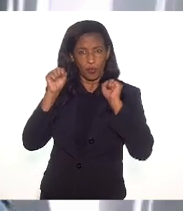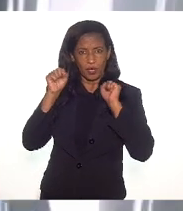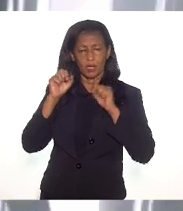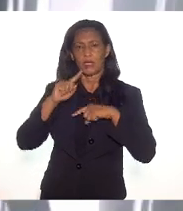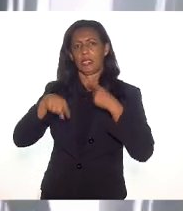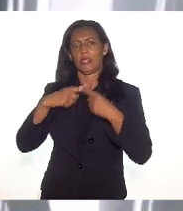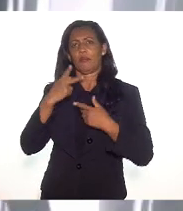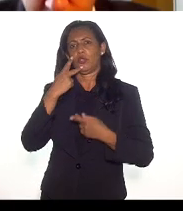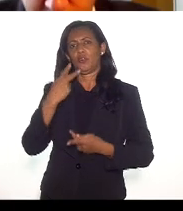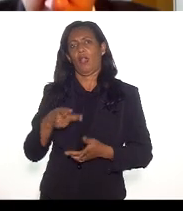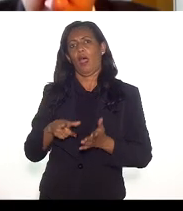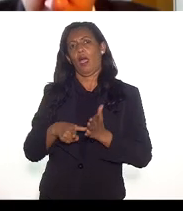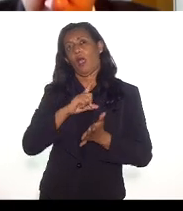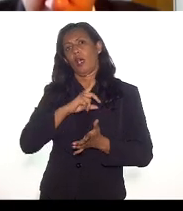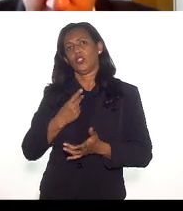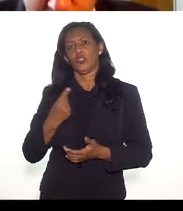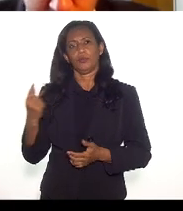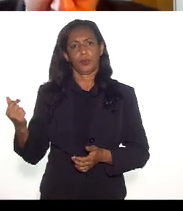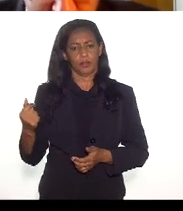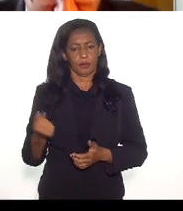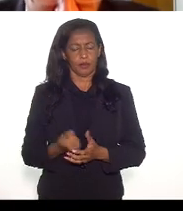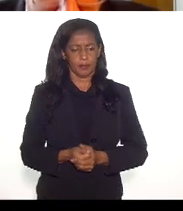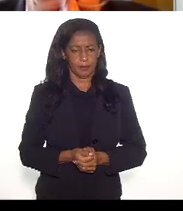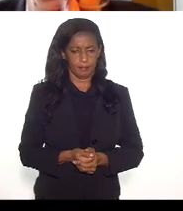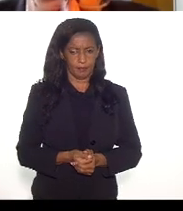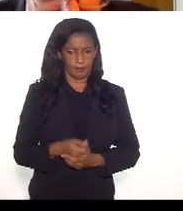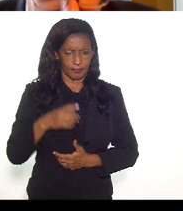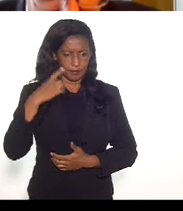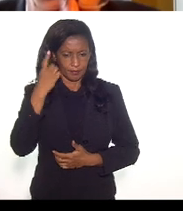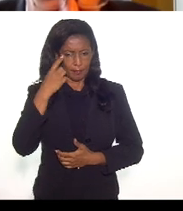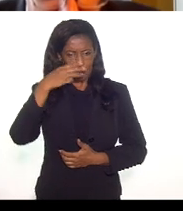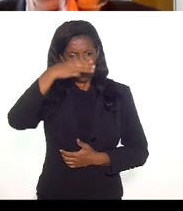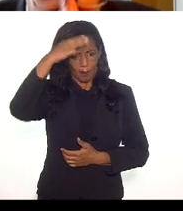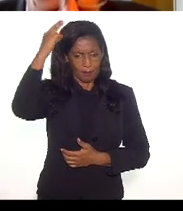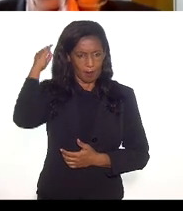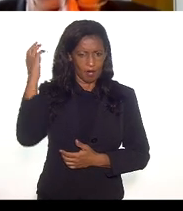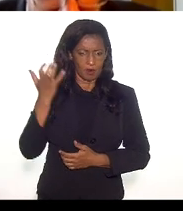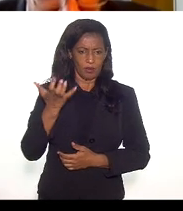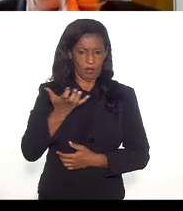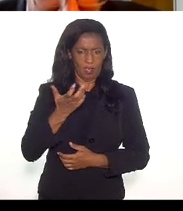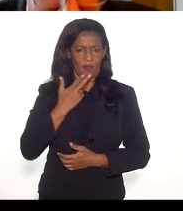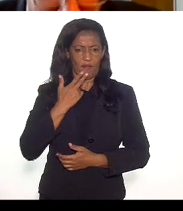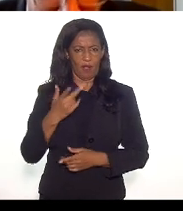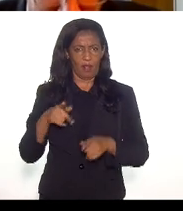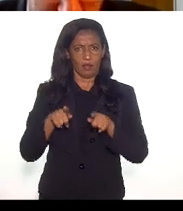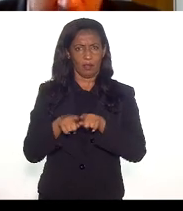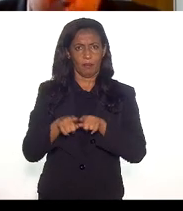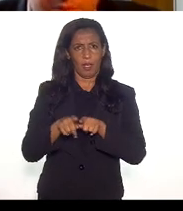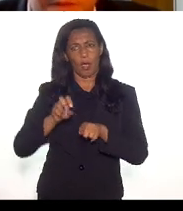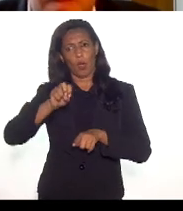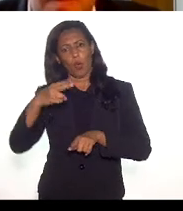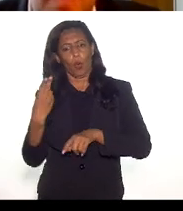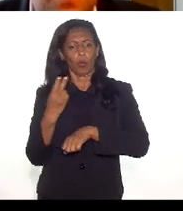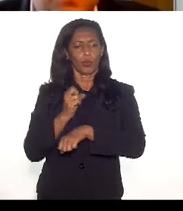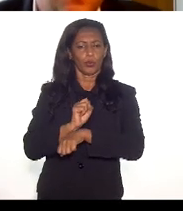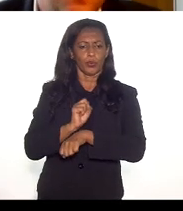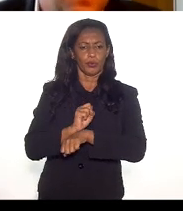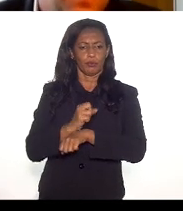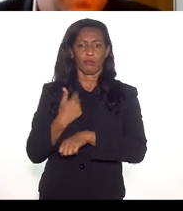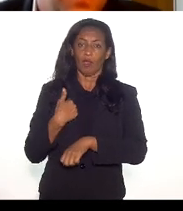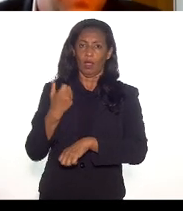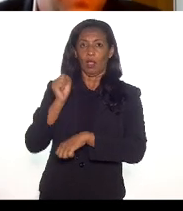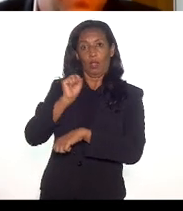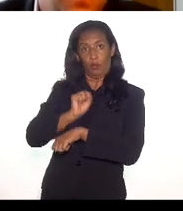favor. Obrigado, deputado Waldeck. Deputado Márcio Pacheco, quer se pronunciar agora ou quer aguardar? Eu vou